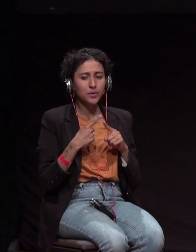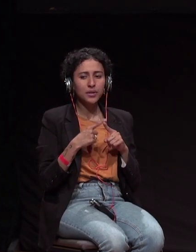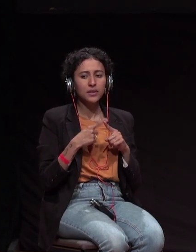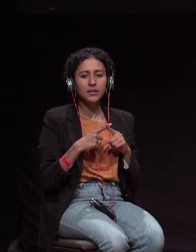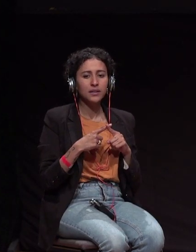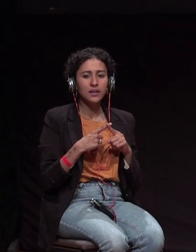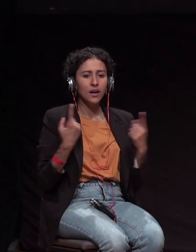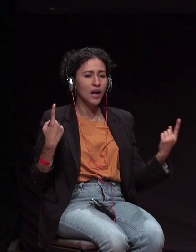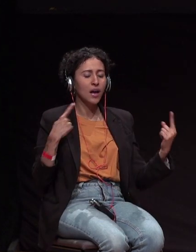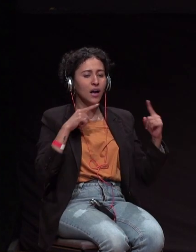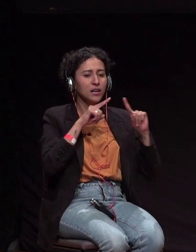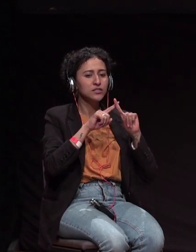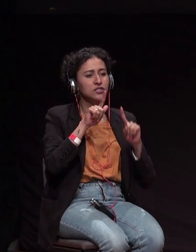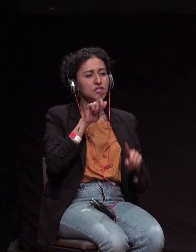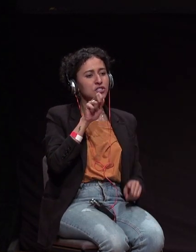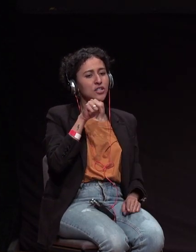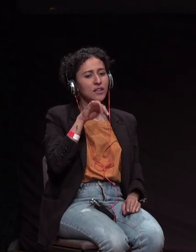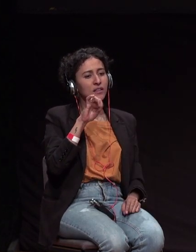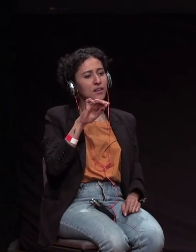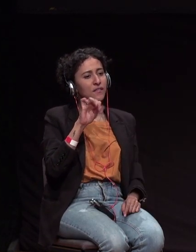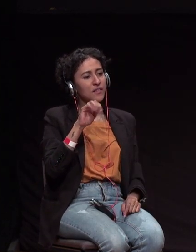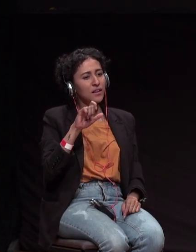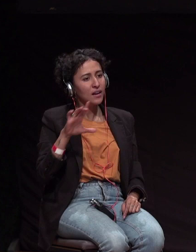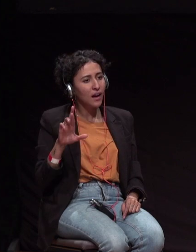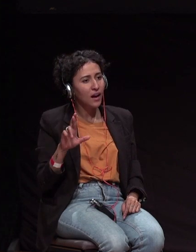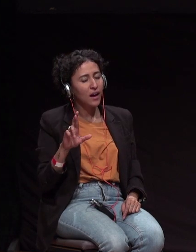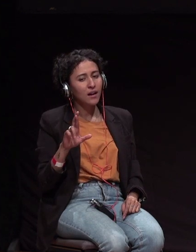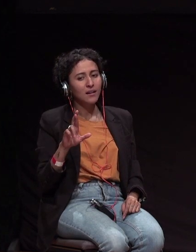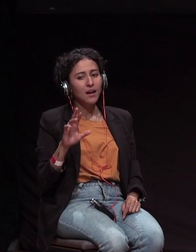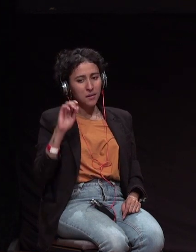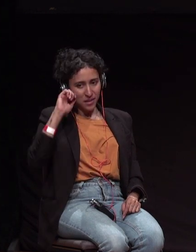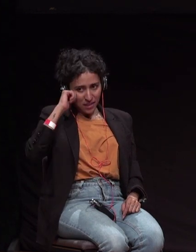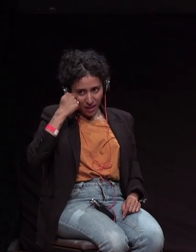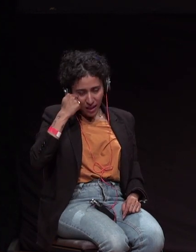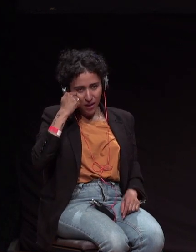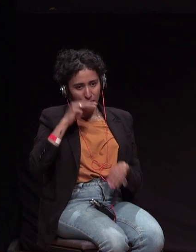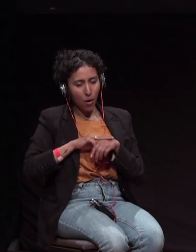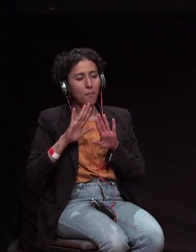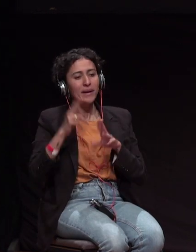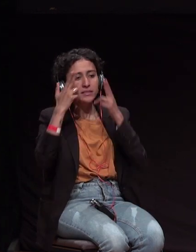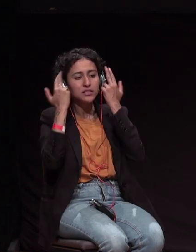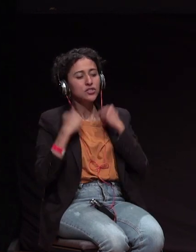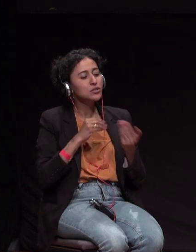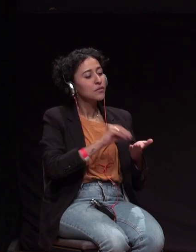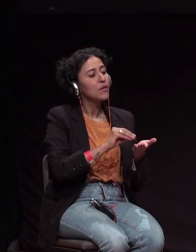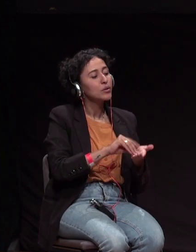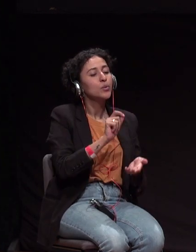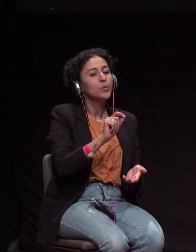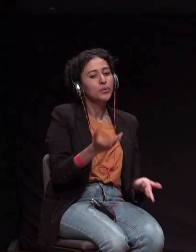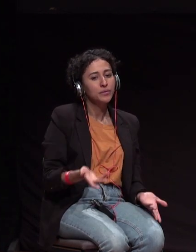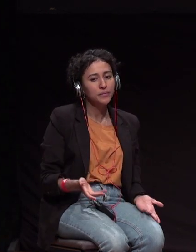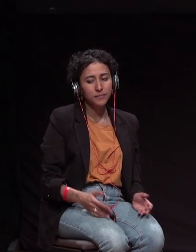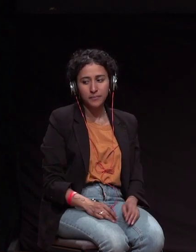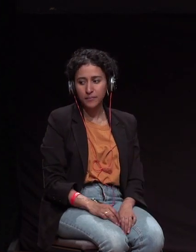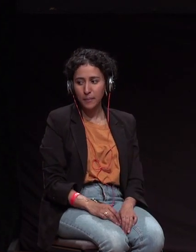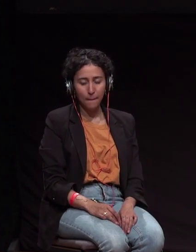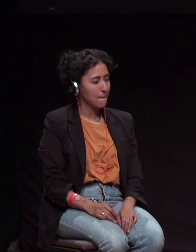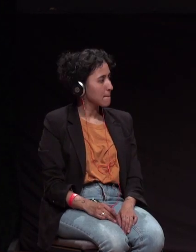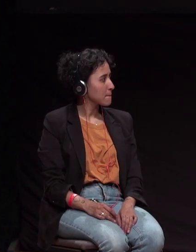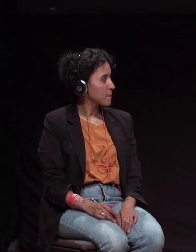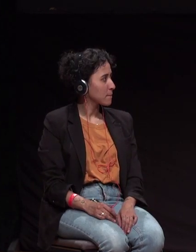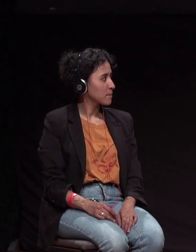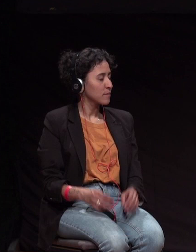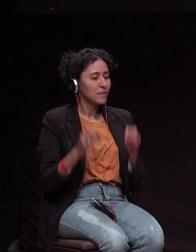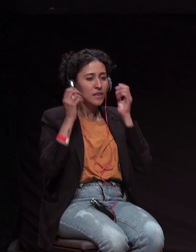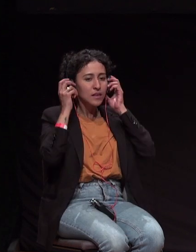lose. Bom, eu acho que eu vou encerrar por hoje as nossas apresentações. Eu gostaria de agradecer